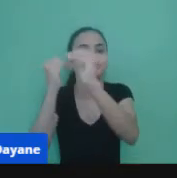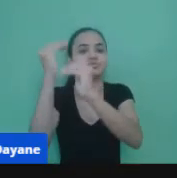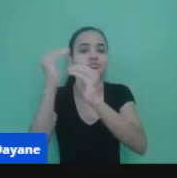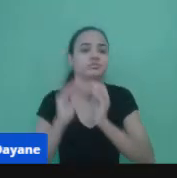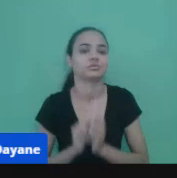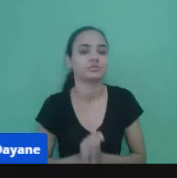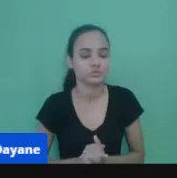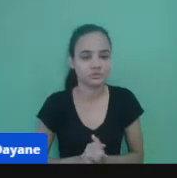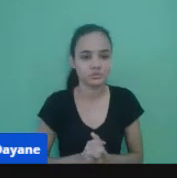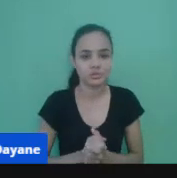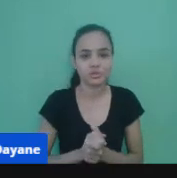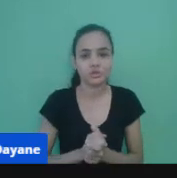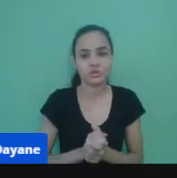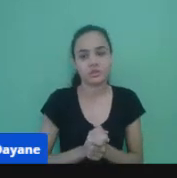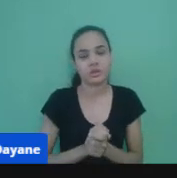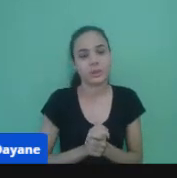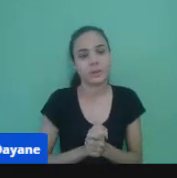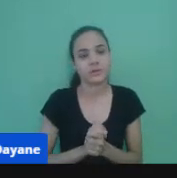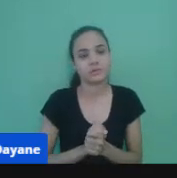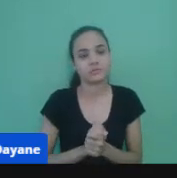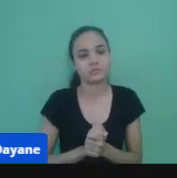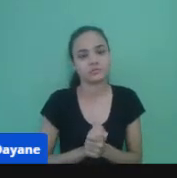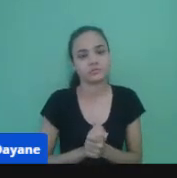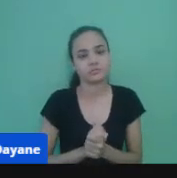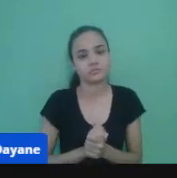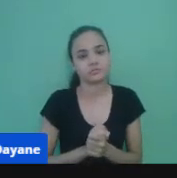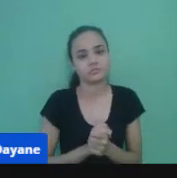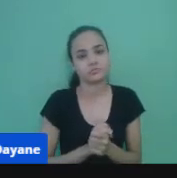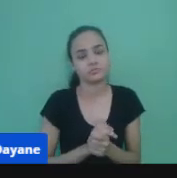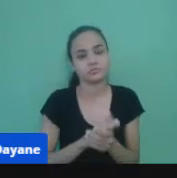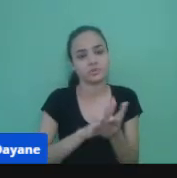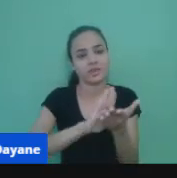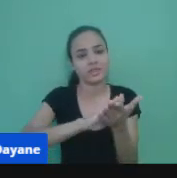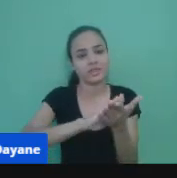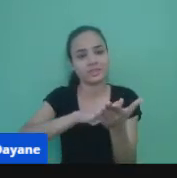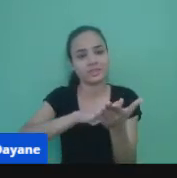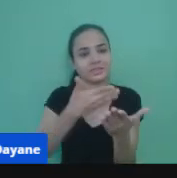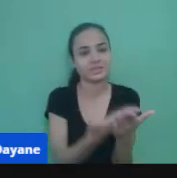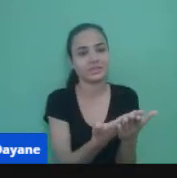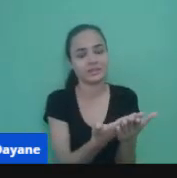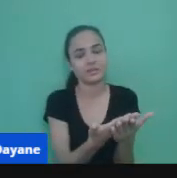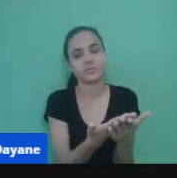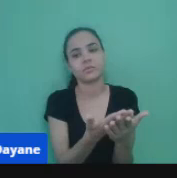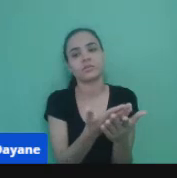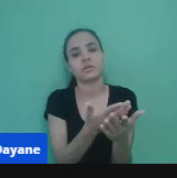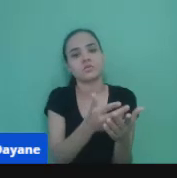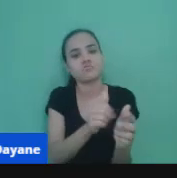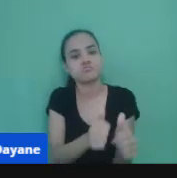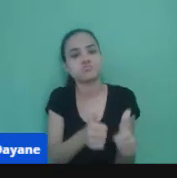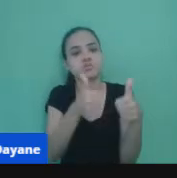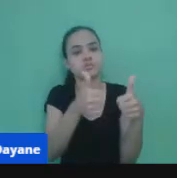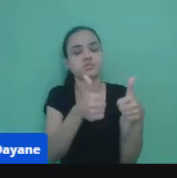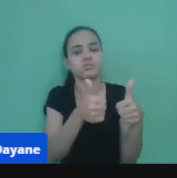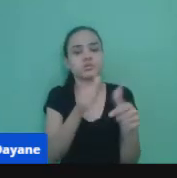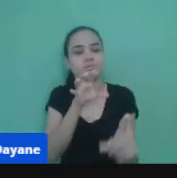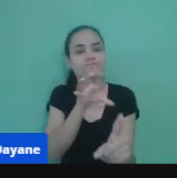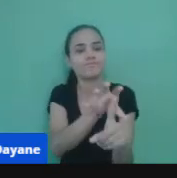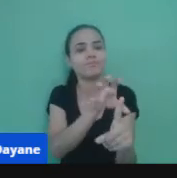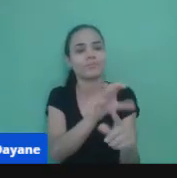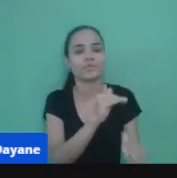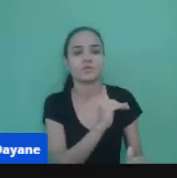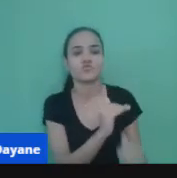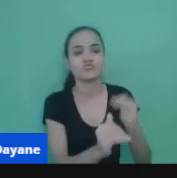reais, interpretações produtivas, interpretações que influenciem positivamente na construção de